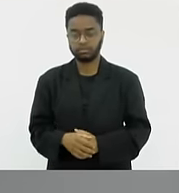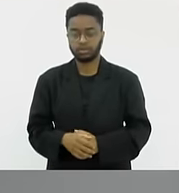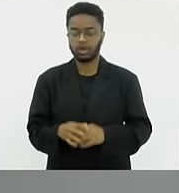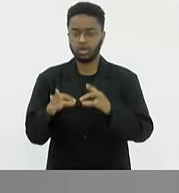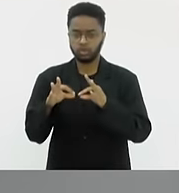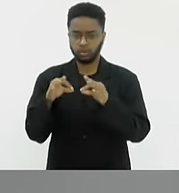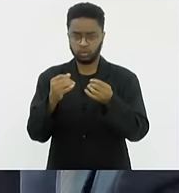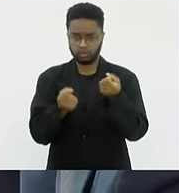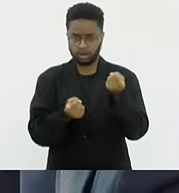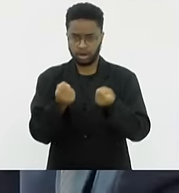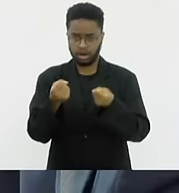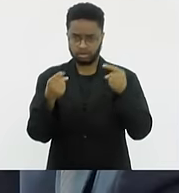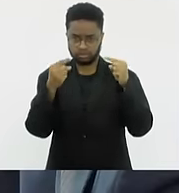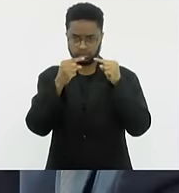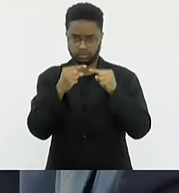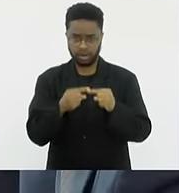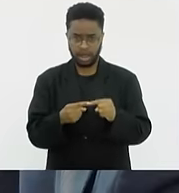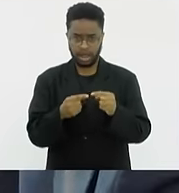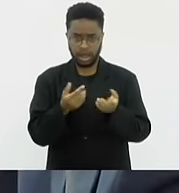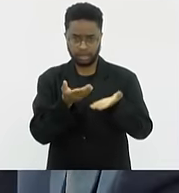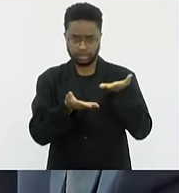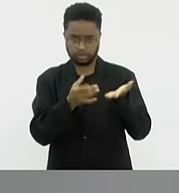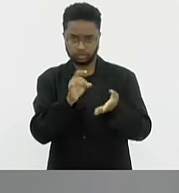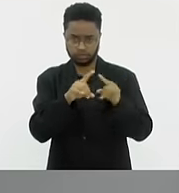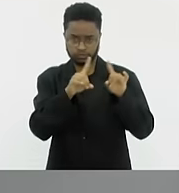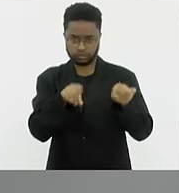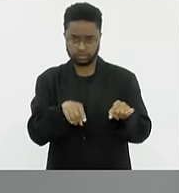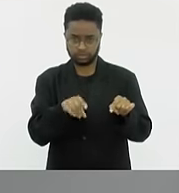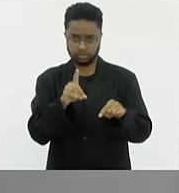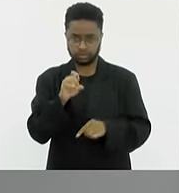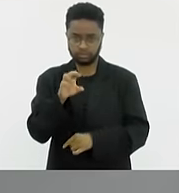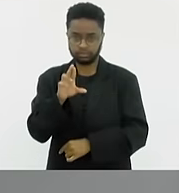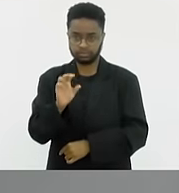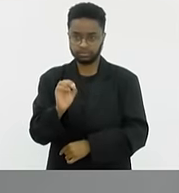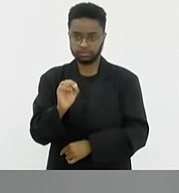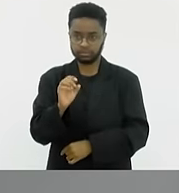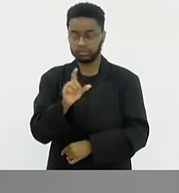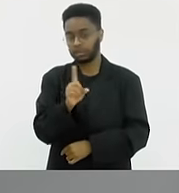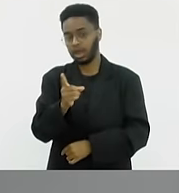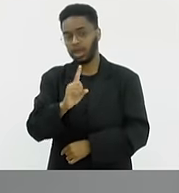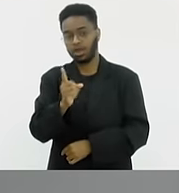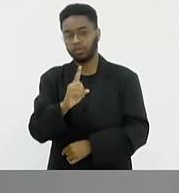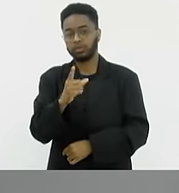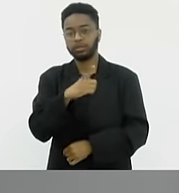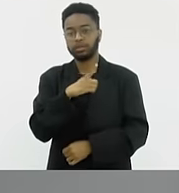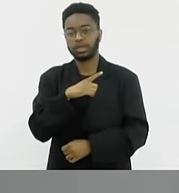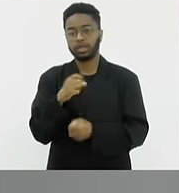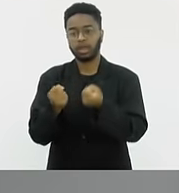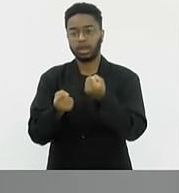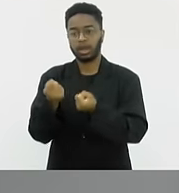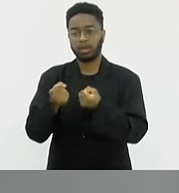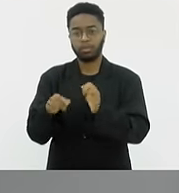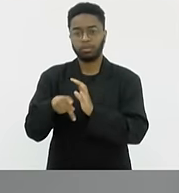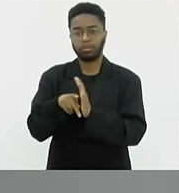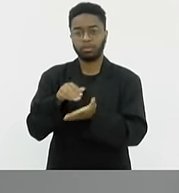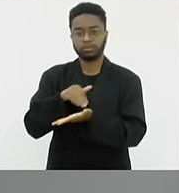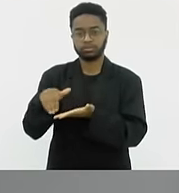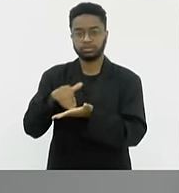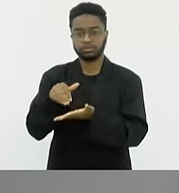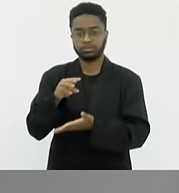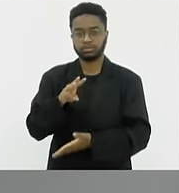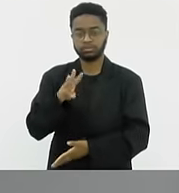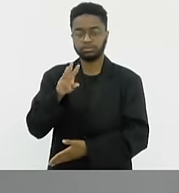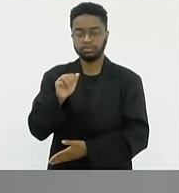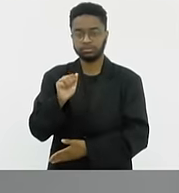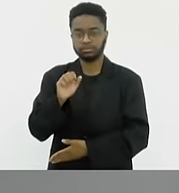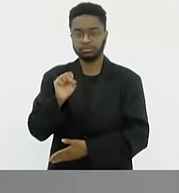atendem exclusivamente aos servidores do Detro? Não. Não. Tem um veículo. que está com o secretário Washington Reis. Que